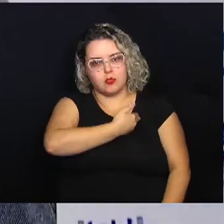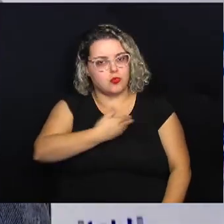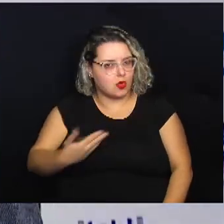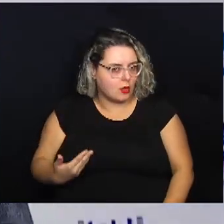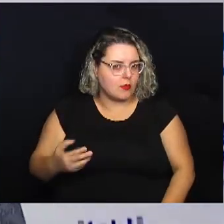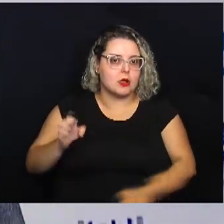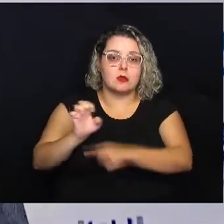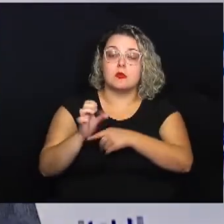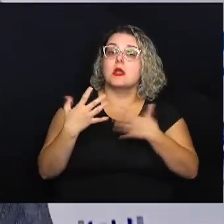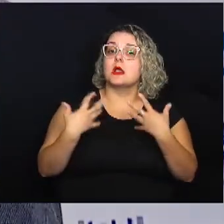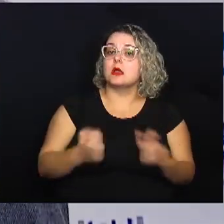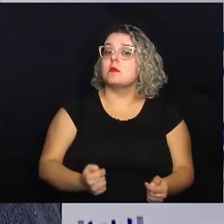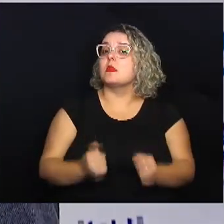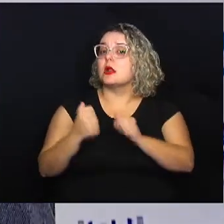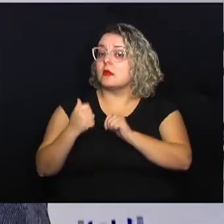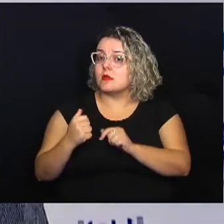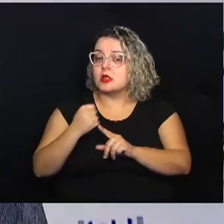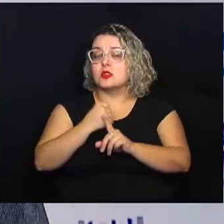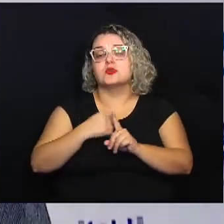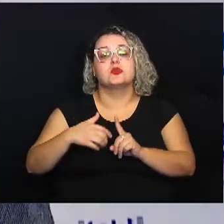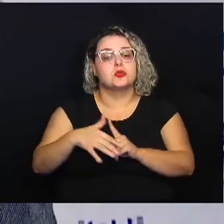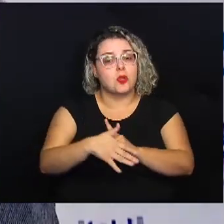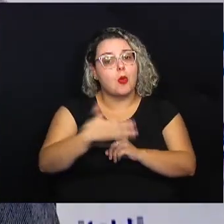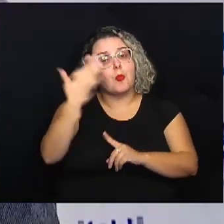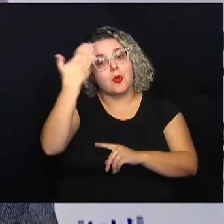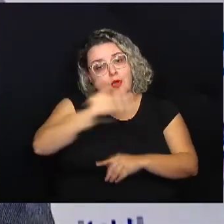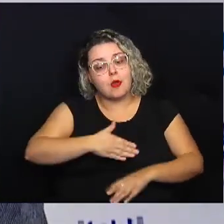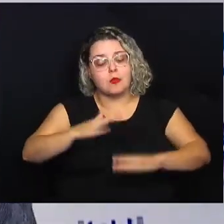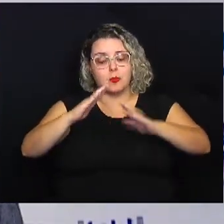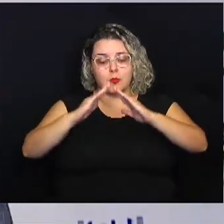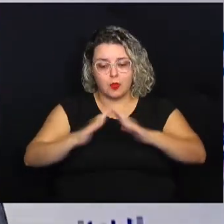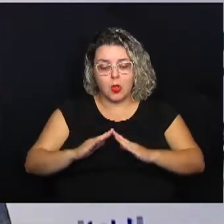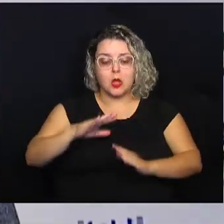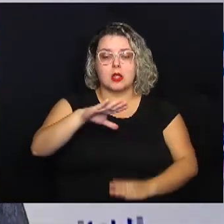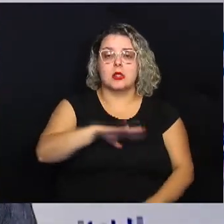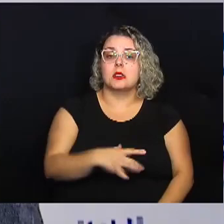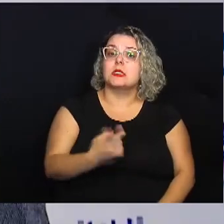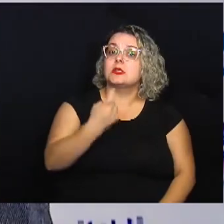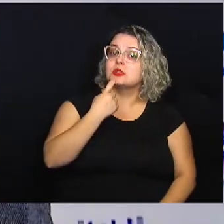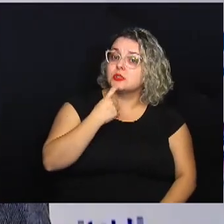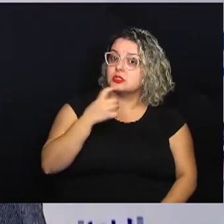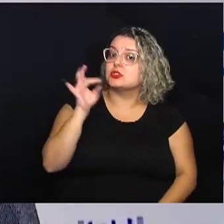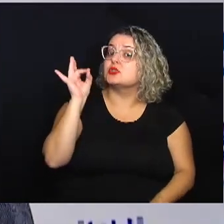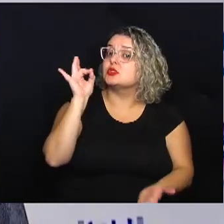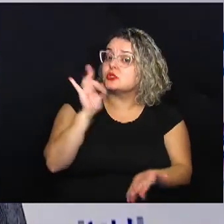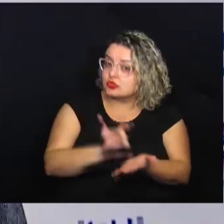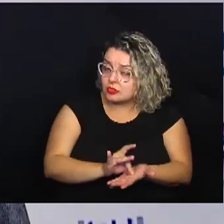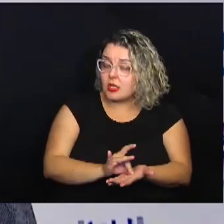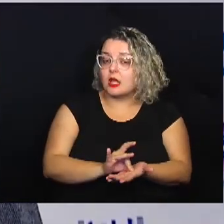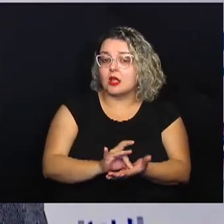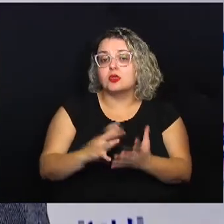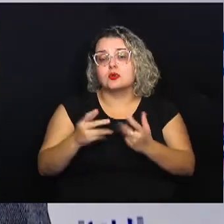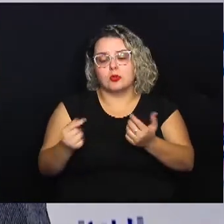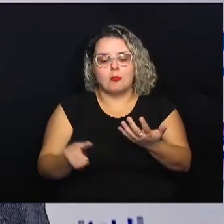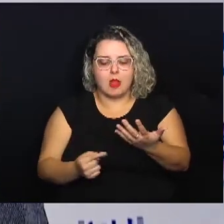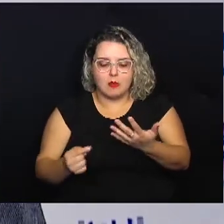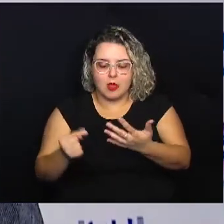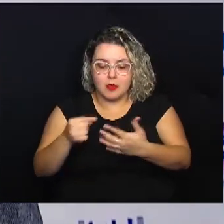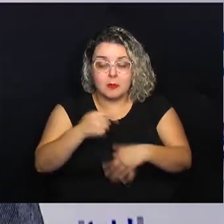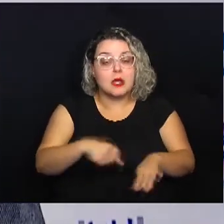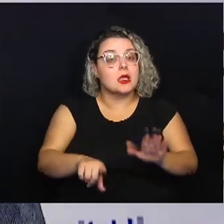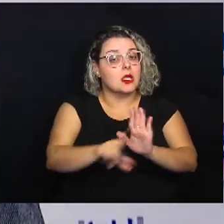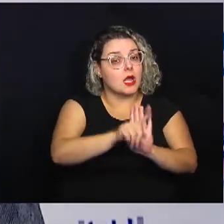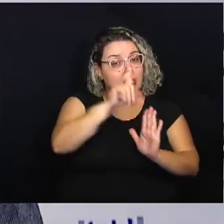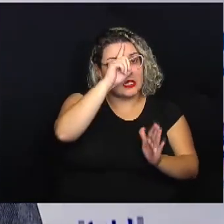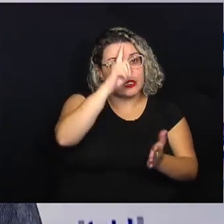social, demonstrar que é residente aqui no município de Campinas, que ele de fato atende àqueles requisitos que a lei